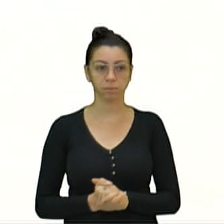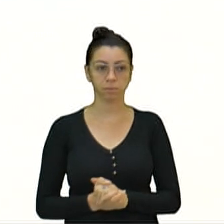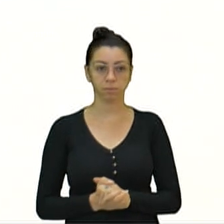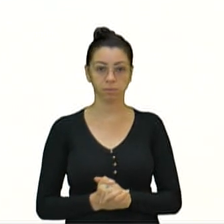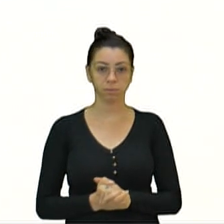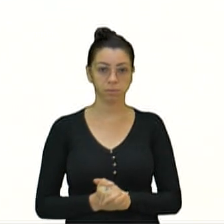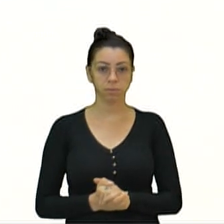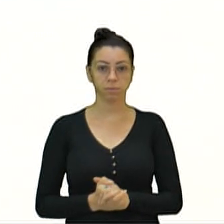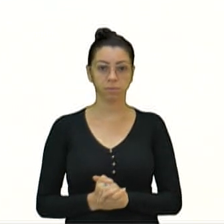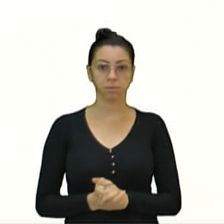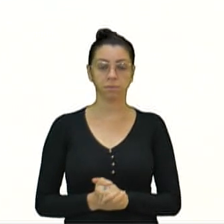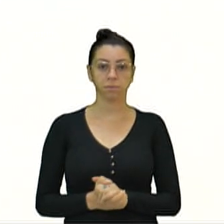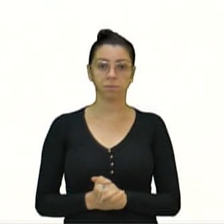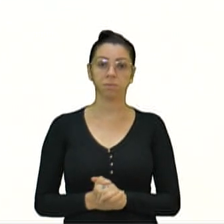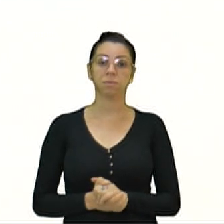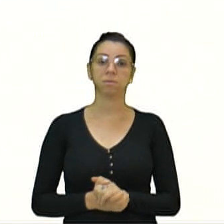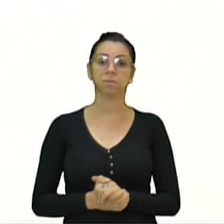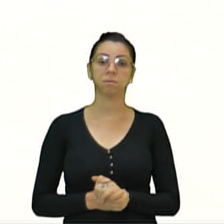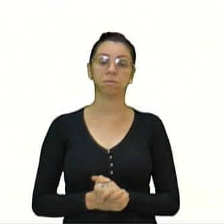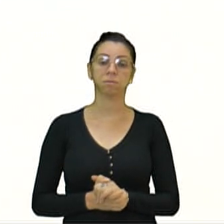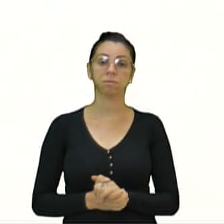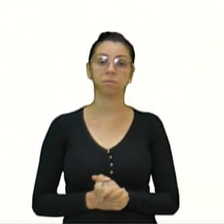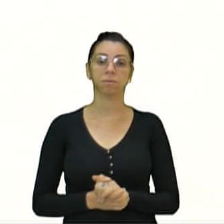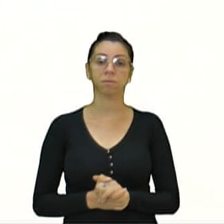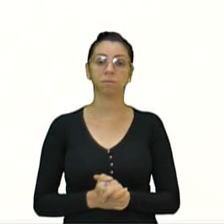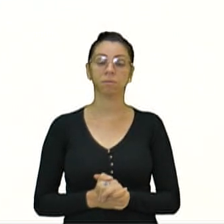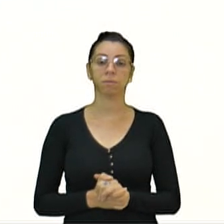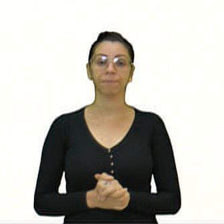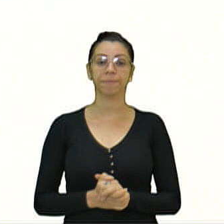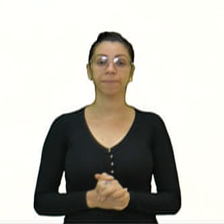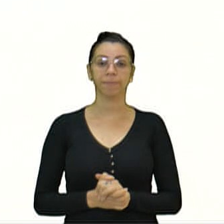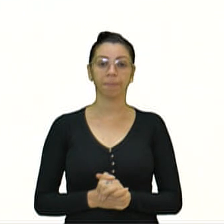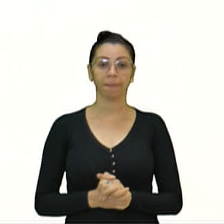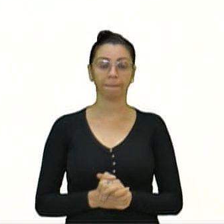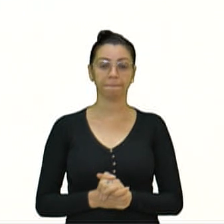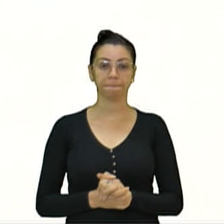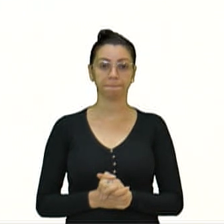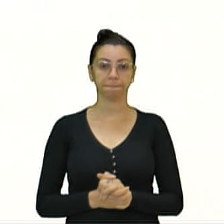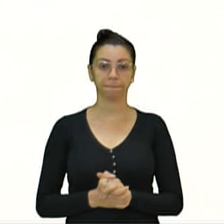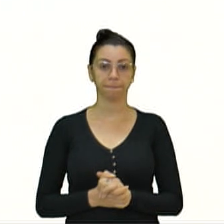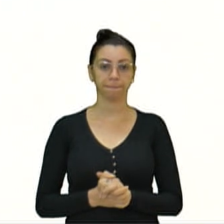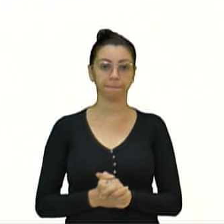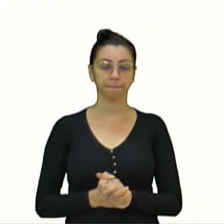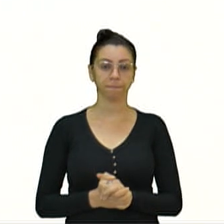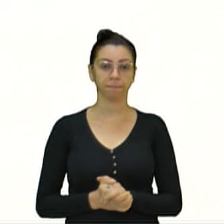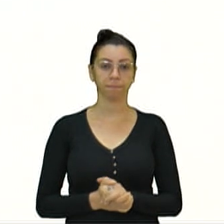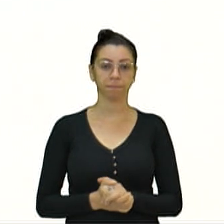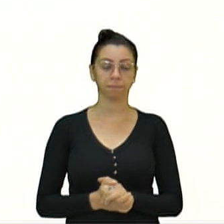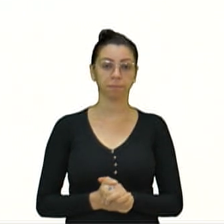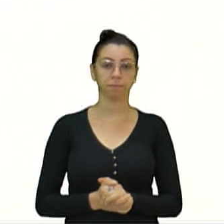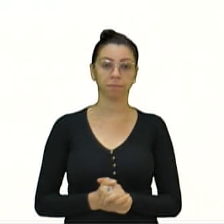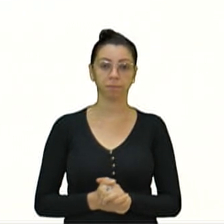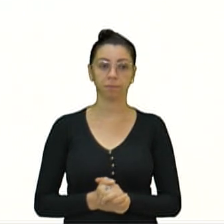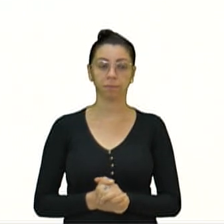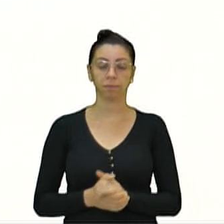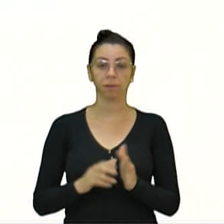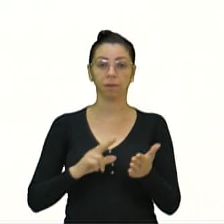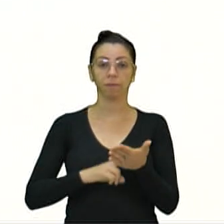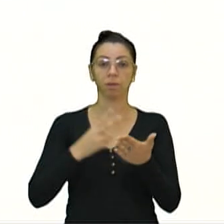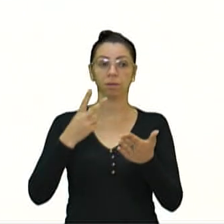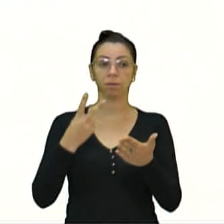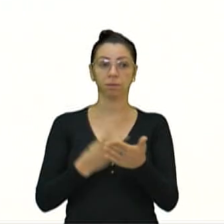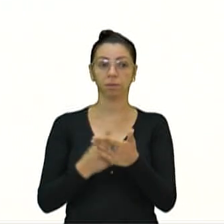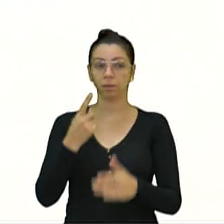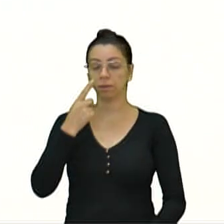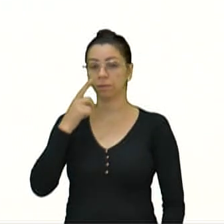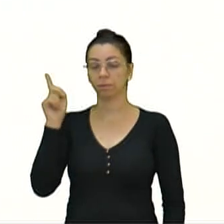text messages, print media, radio, social media, email and television. Vou traduzir somente o print